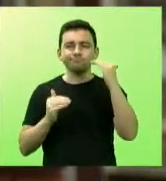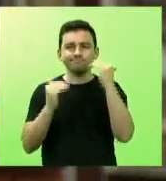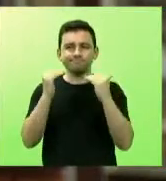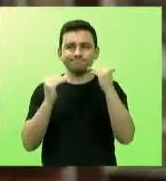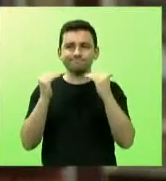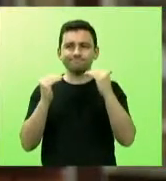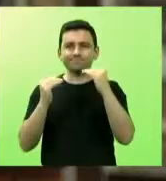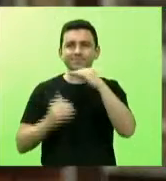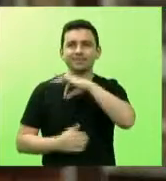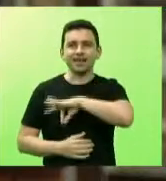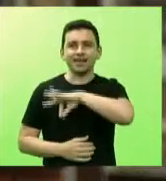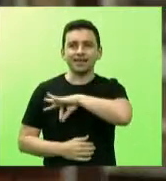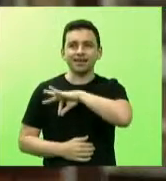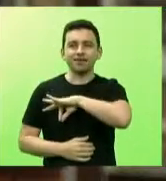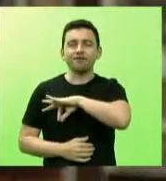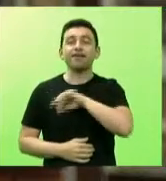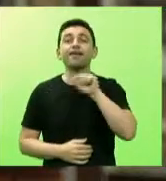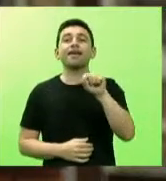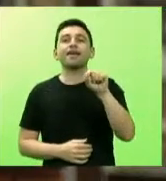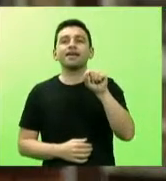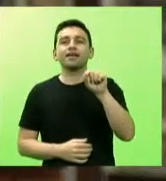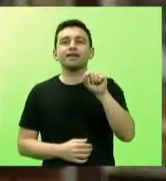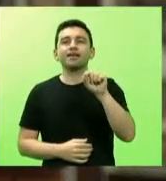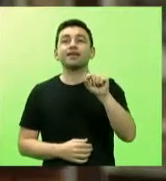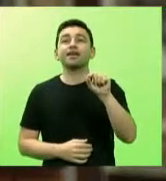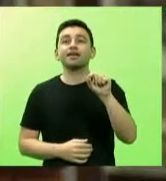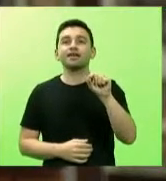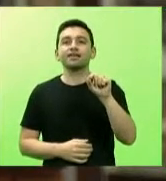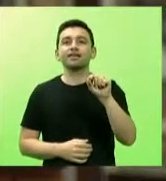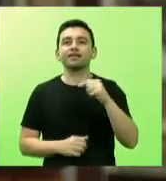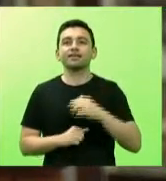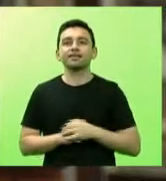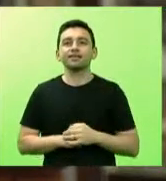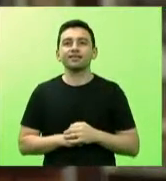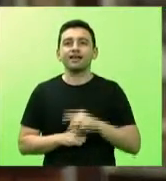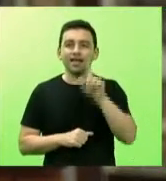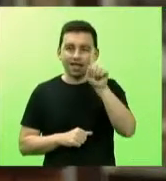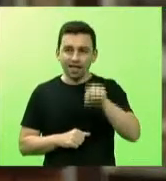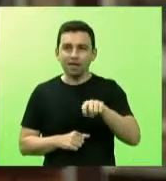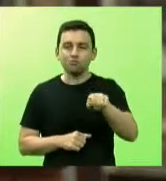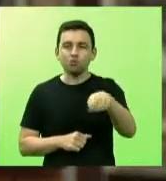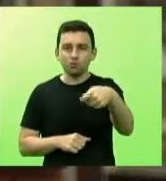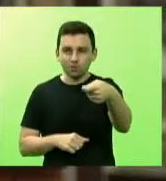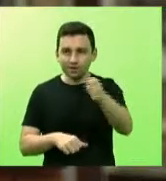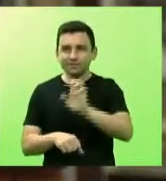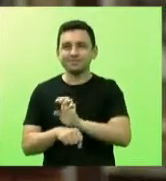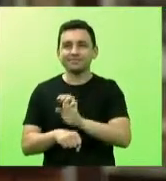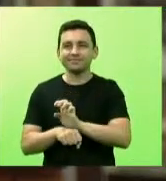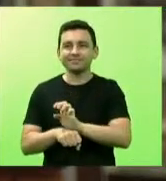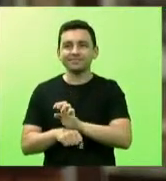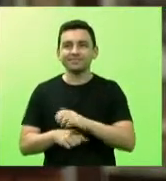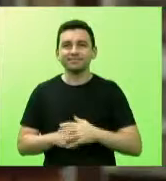equiparação salarial. Com quem? Quem? Com os procuradores.